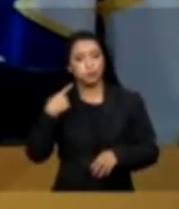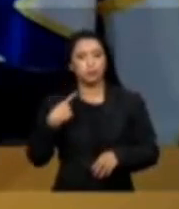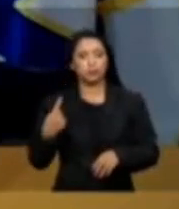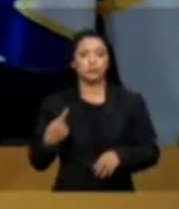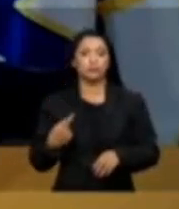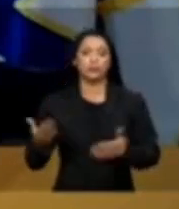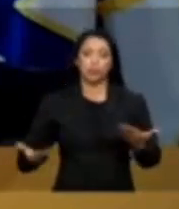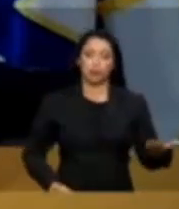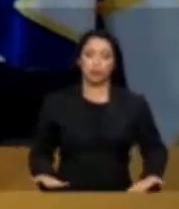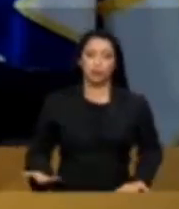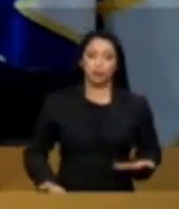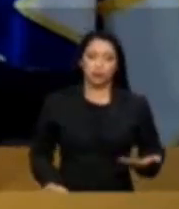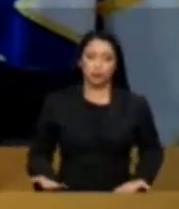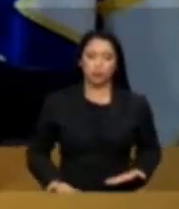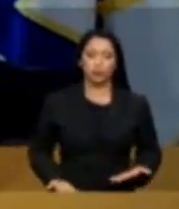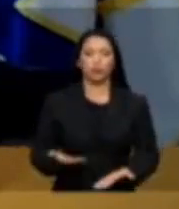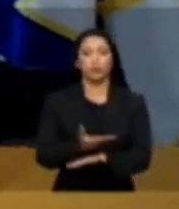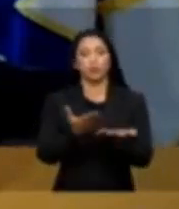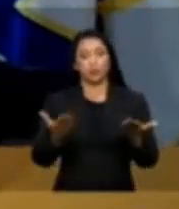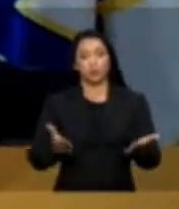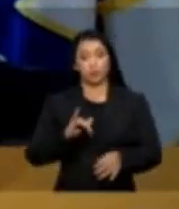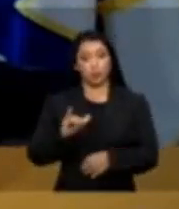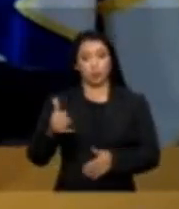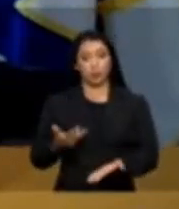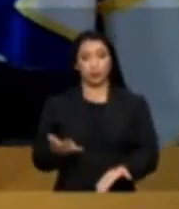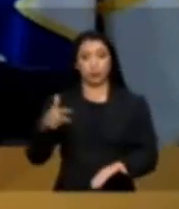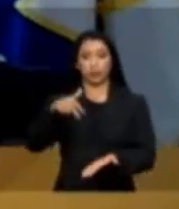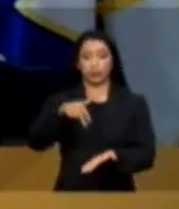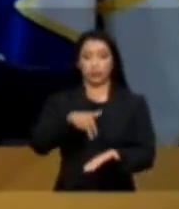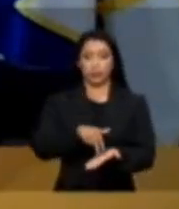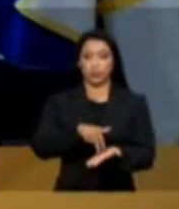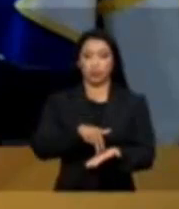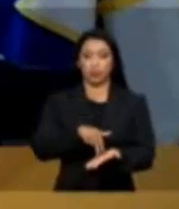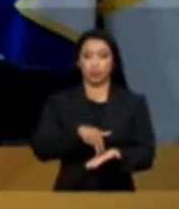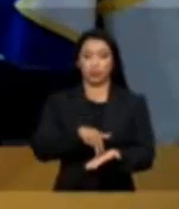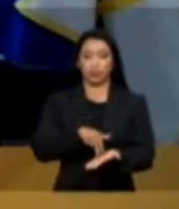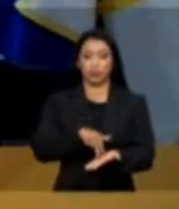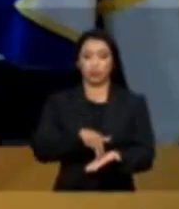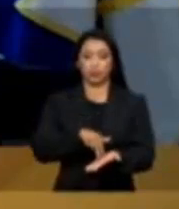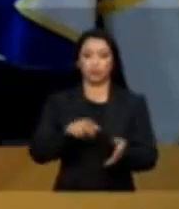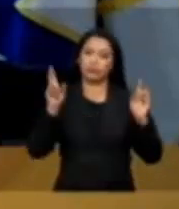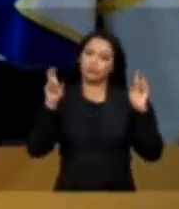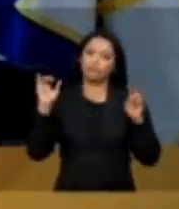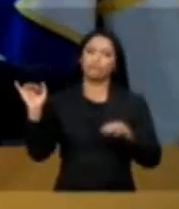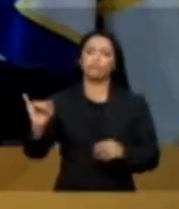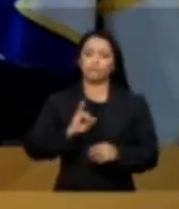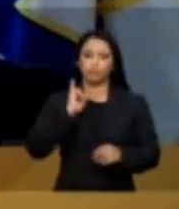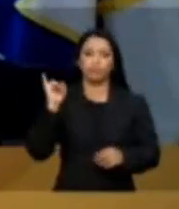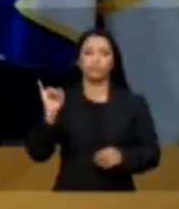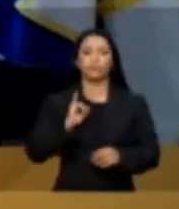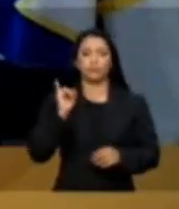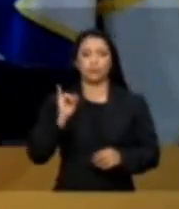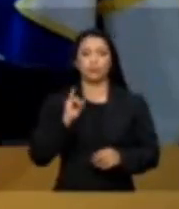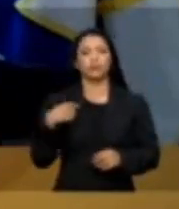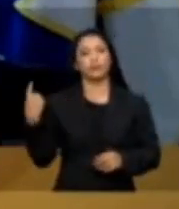senhoras servidoras, senhores servidores, pela oportunidade de manifestar sobre um tema tão relevante para